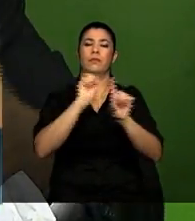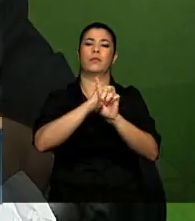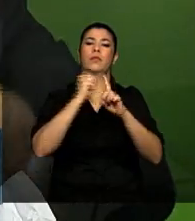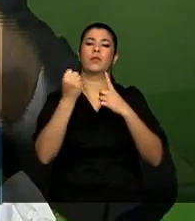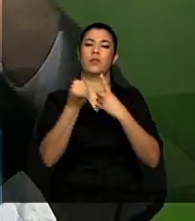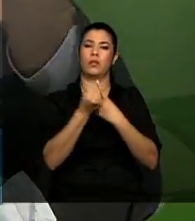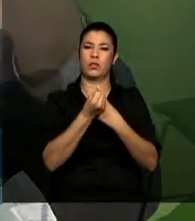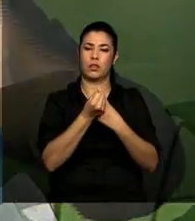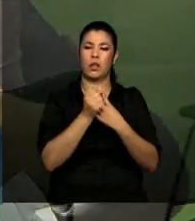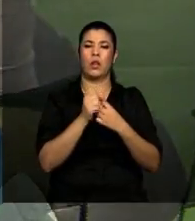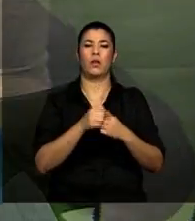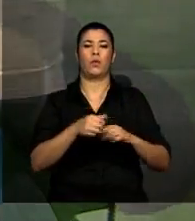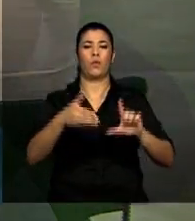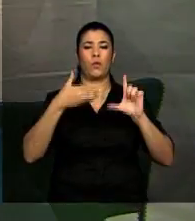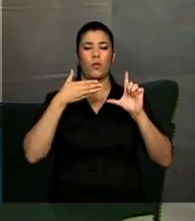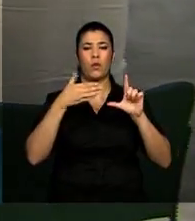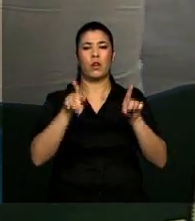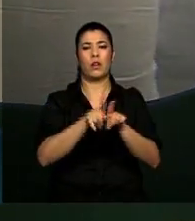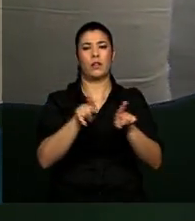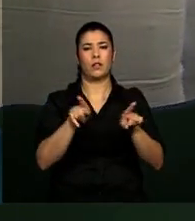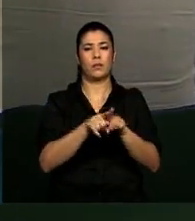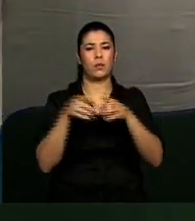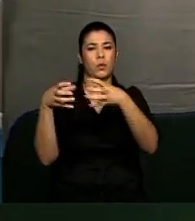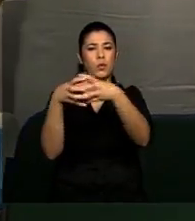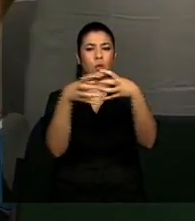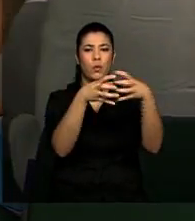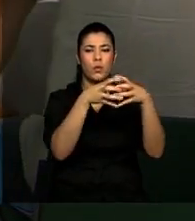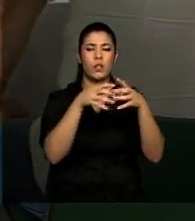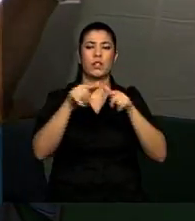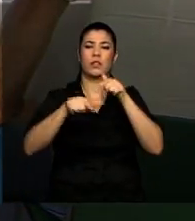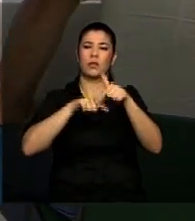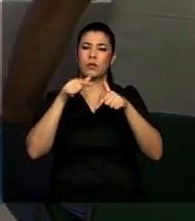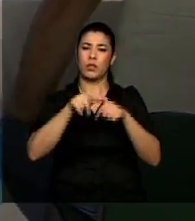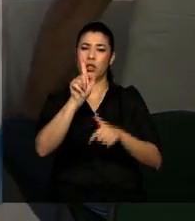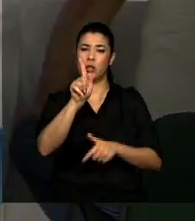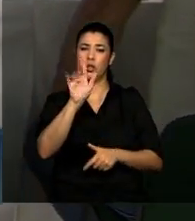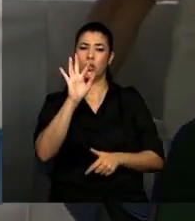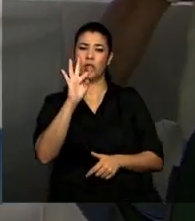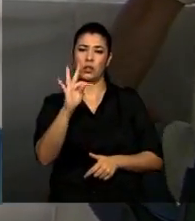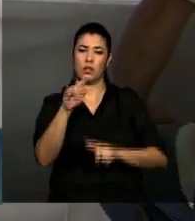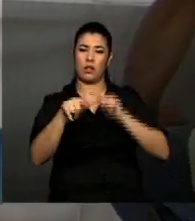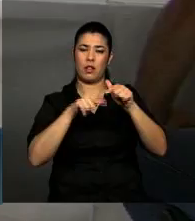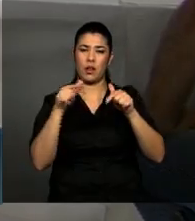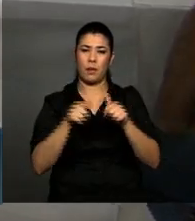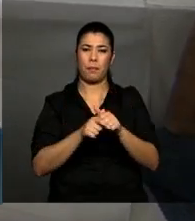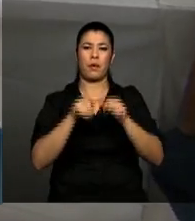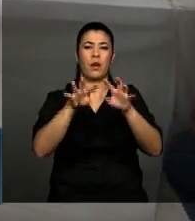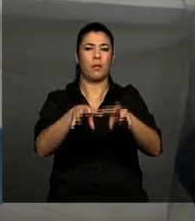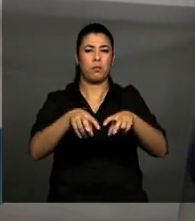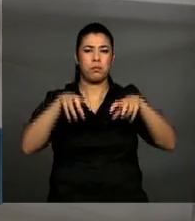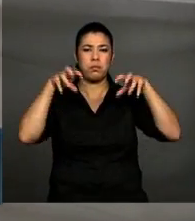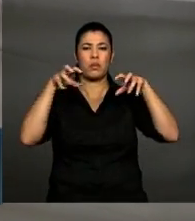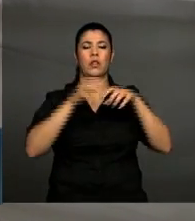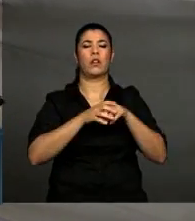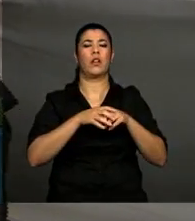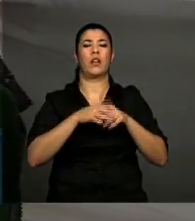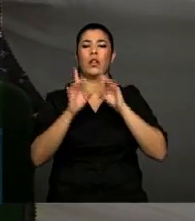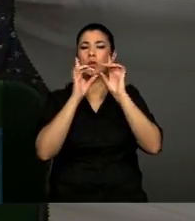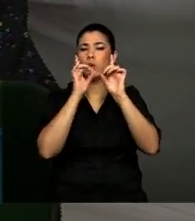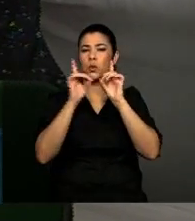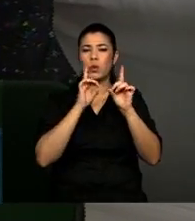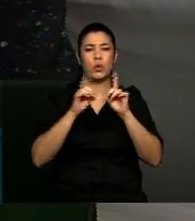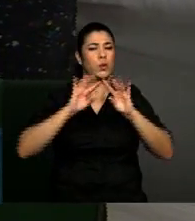nossas conferências comitês grupos de trabalho plenárias audiências enfim quer dizer toda